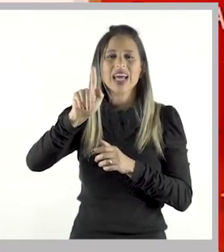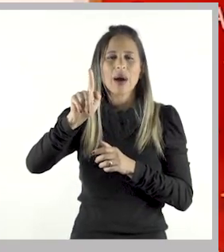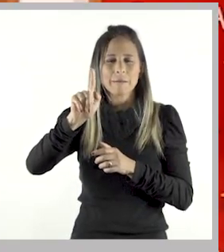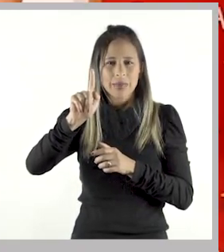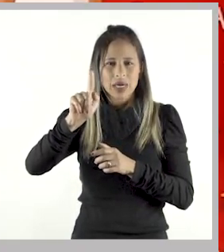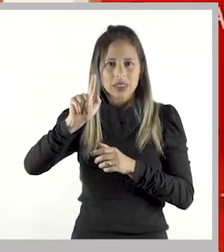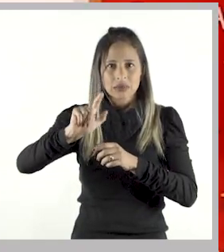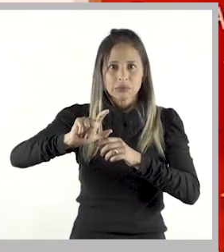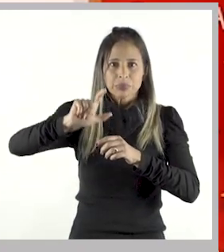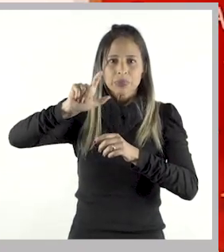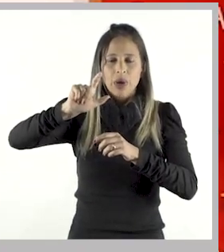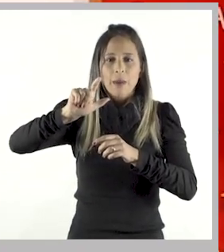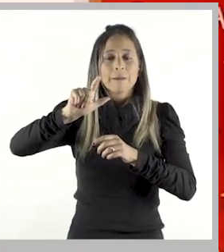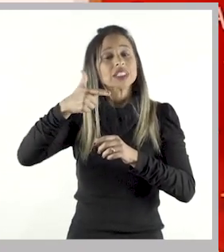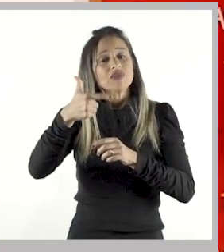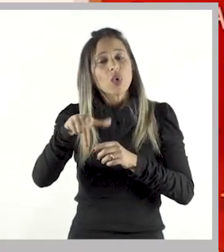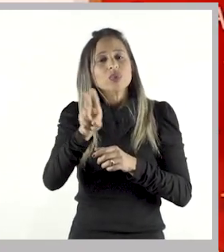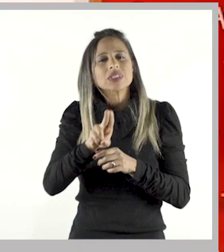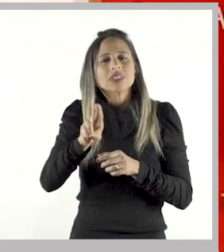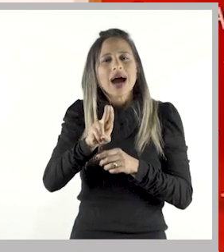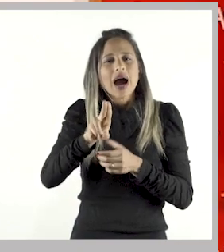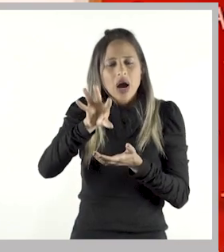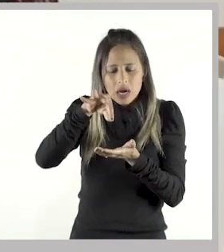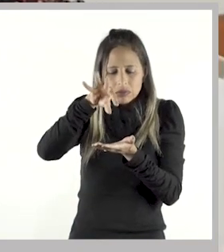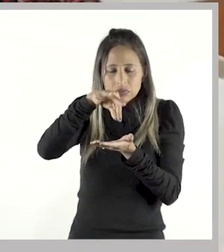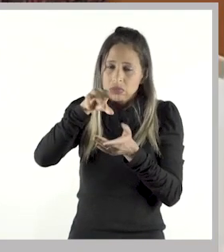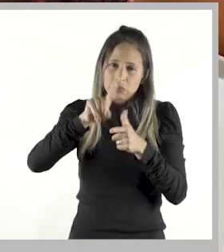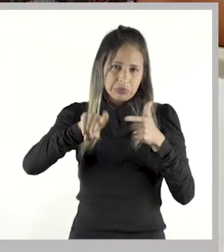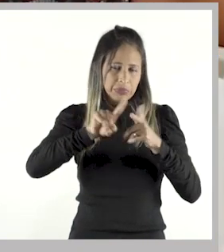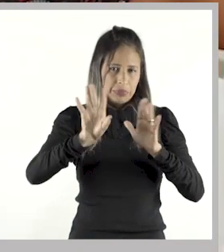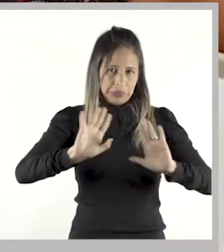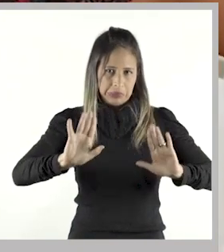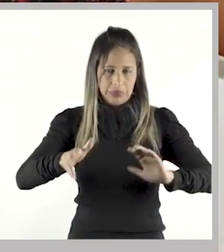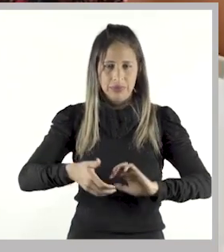tinta mais densa, não tem tanto problema.